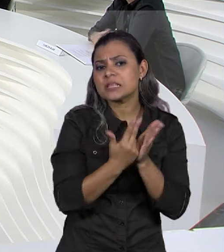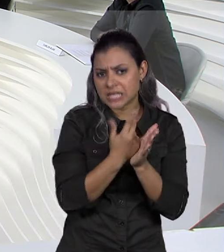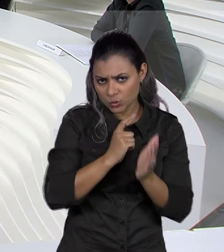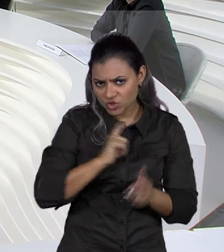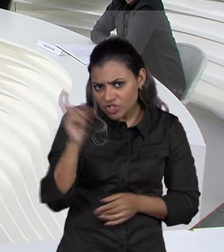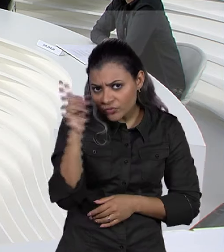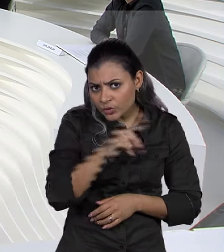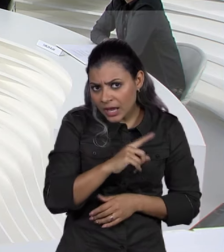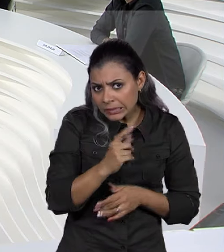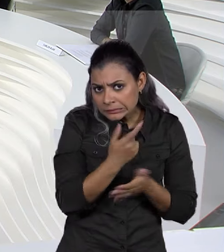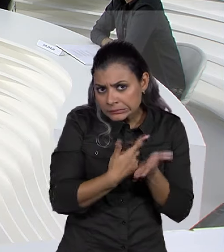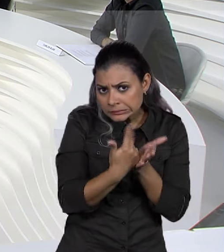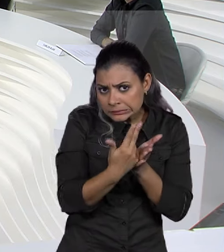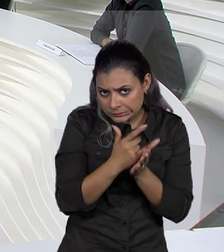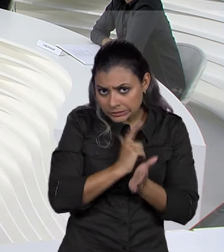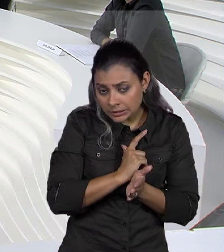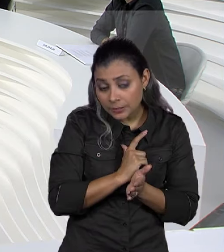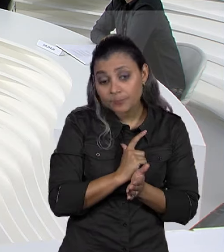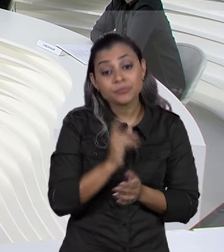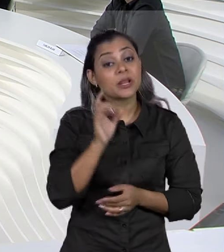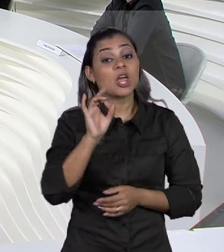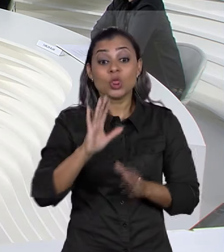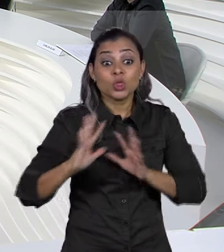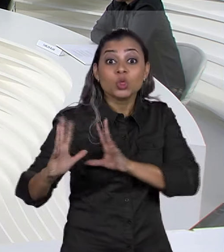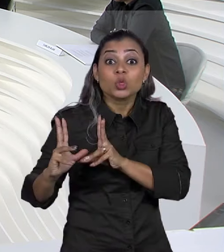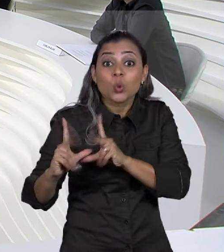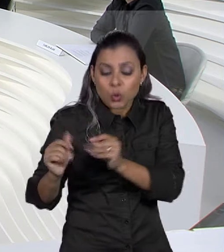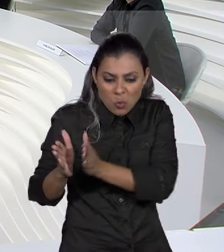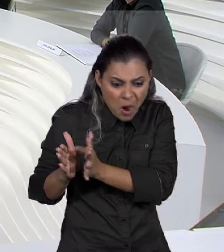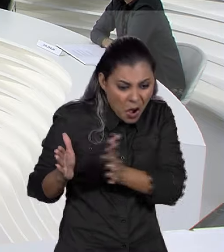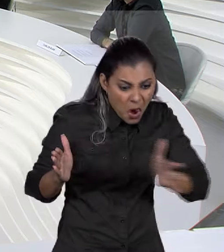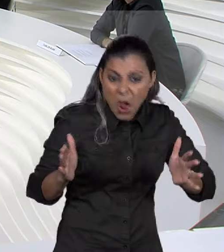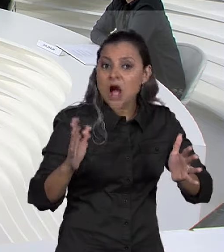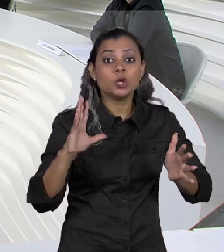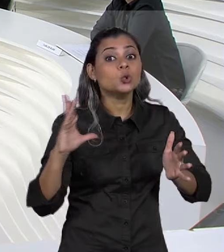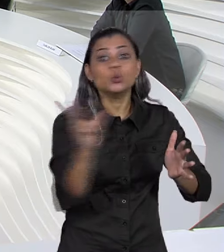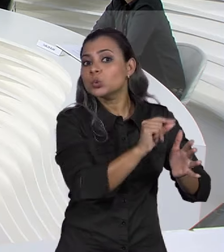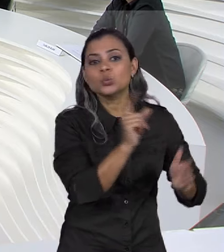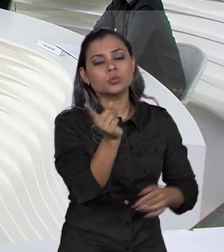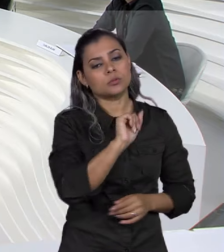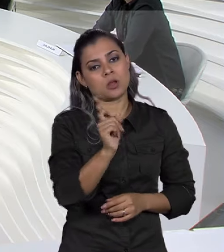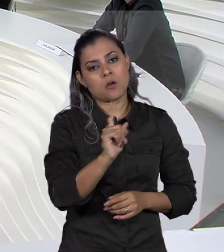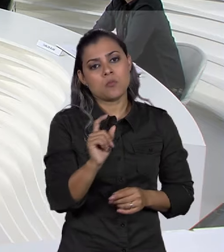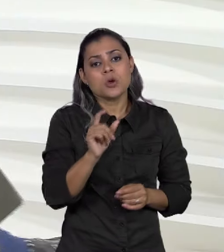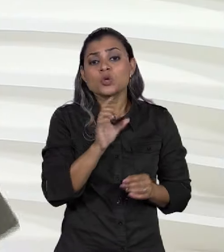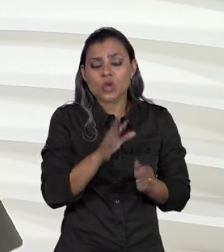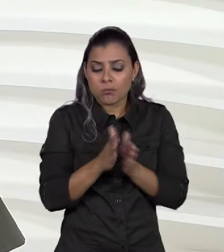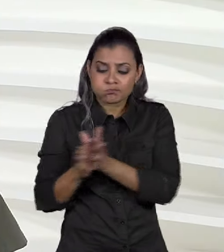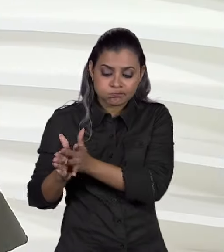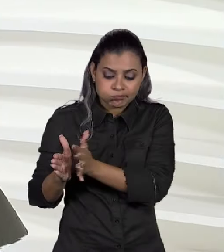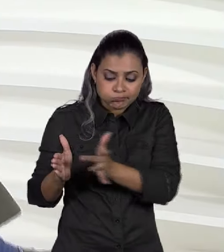dificuldade? Não foi toda a época, foi uma época, dentro de uma época maior. Né?